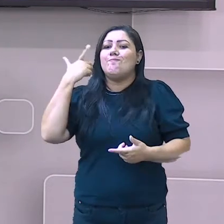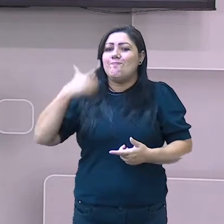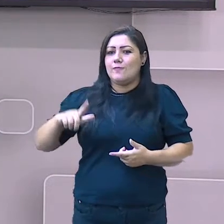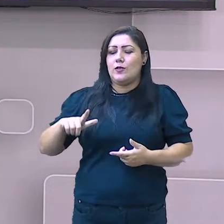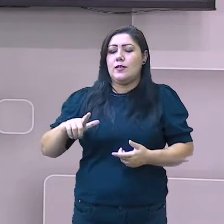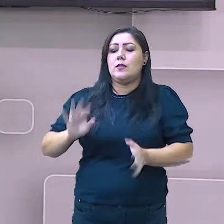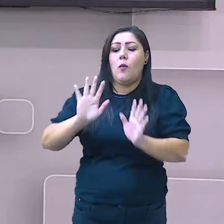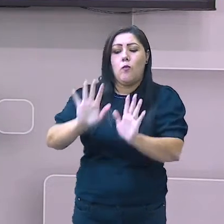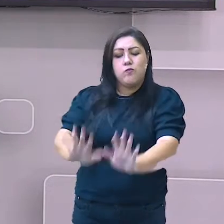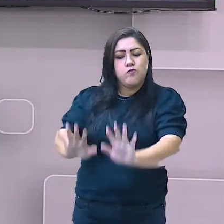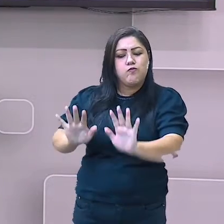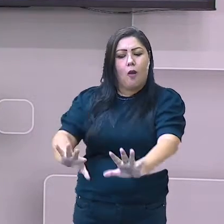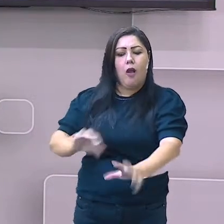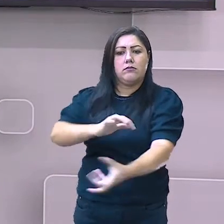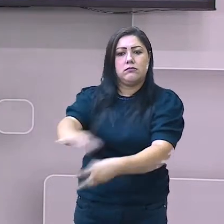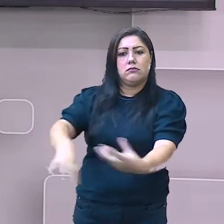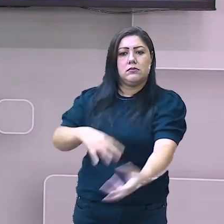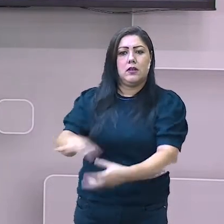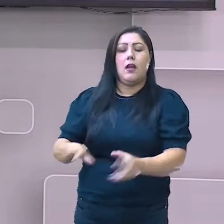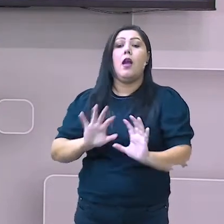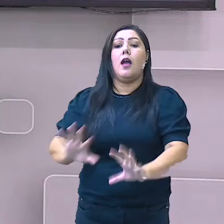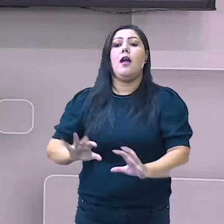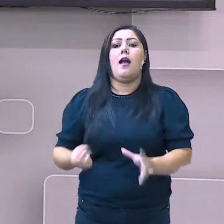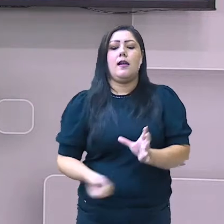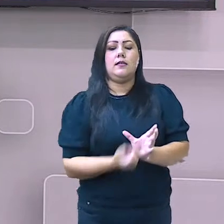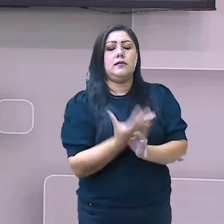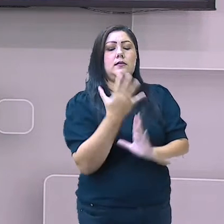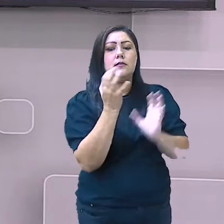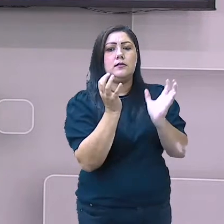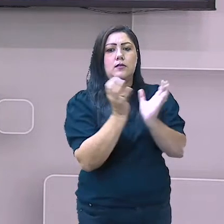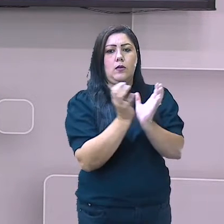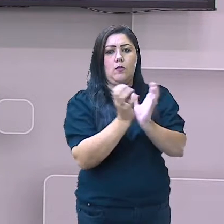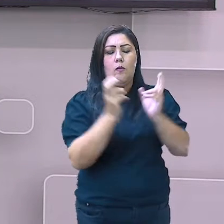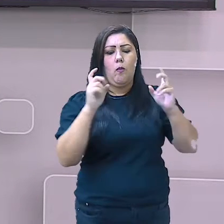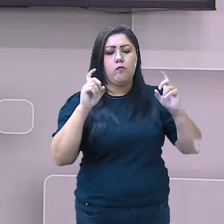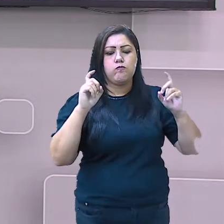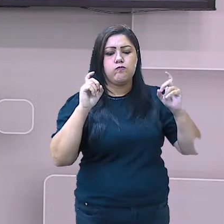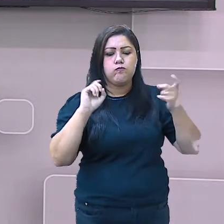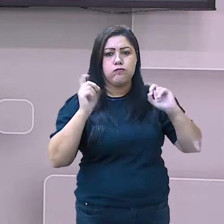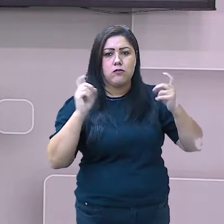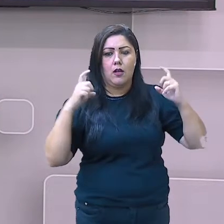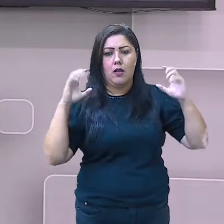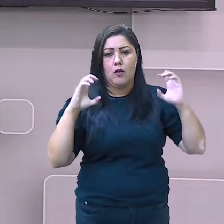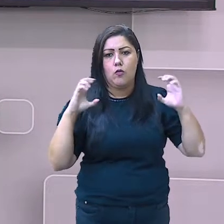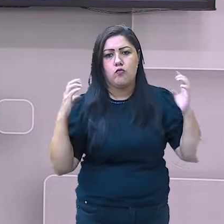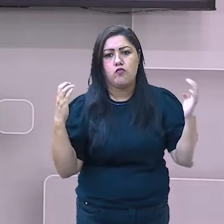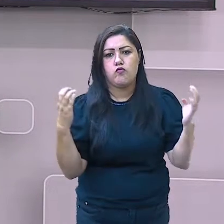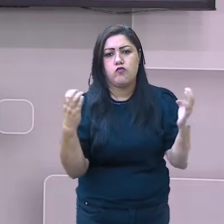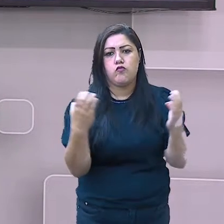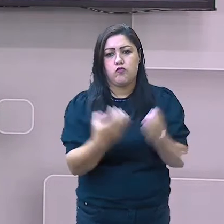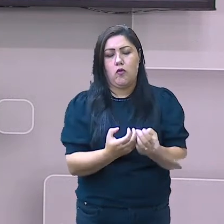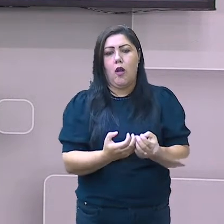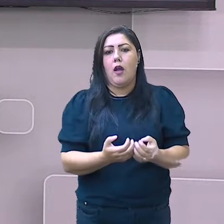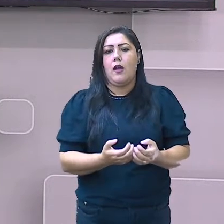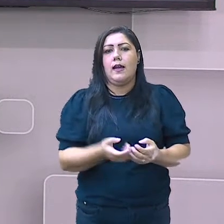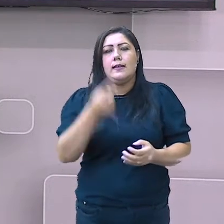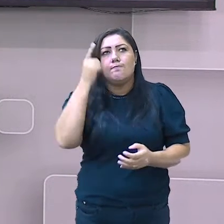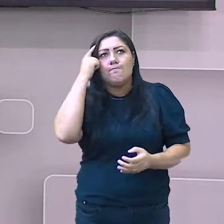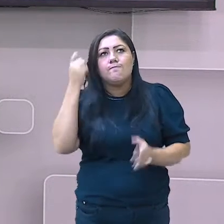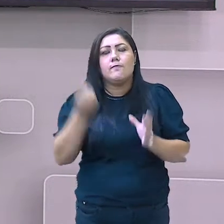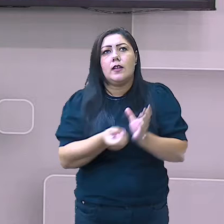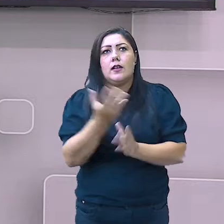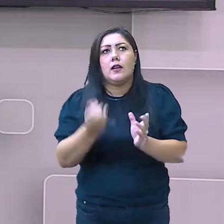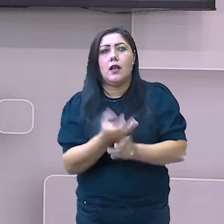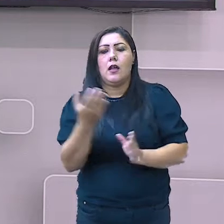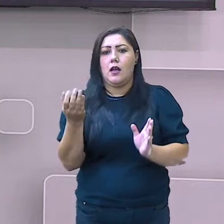parlamento chamado de Duma, apontando para o início de uma liberdade política nos moldes de uma